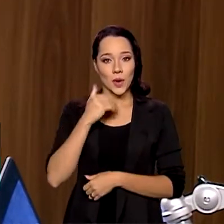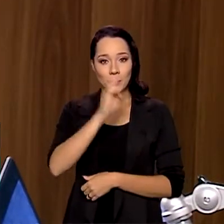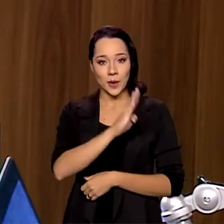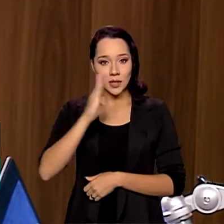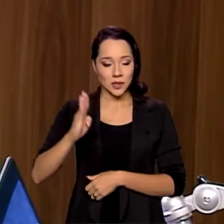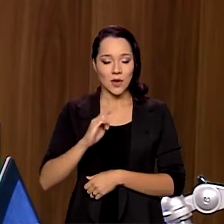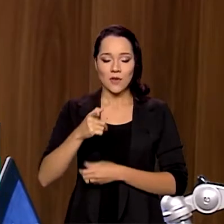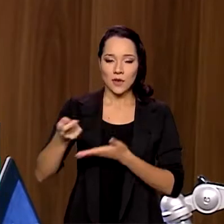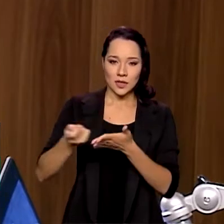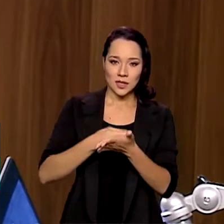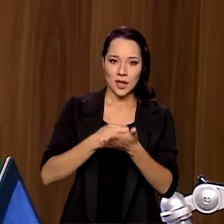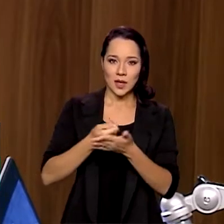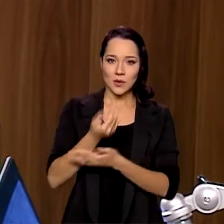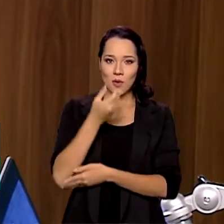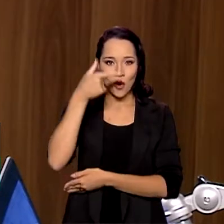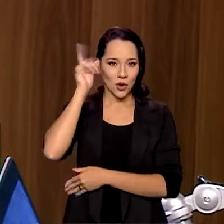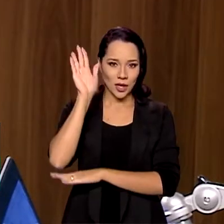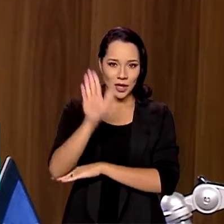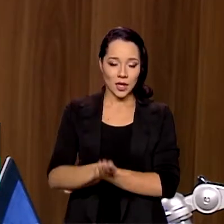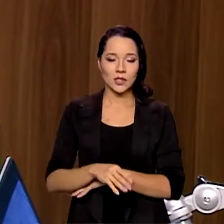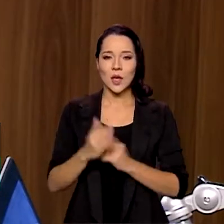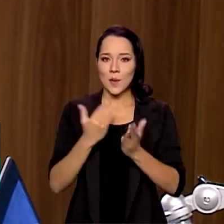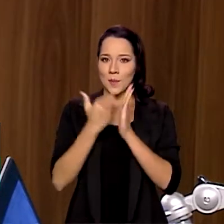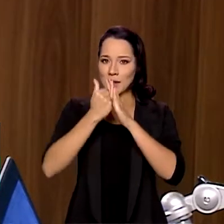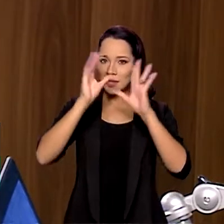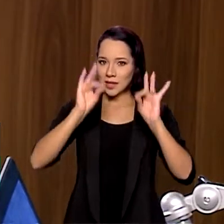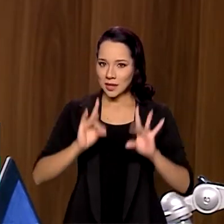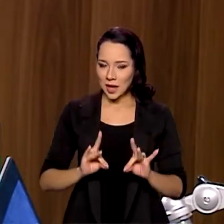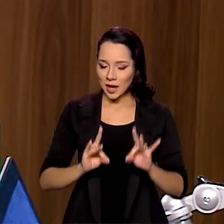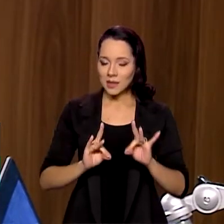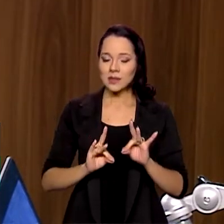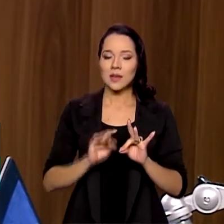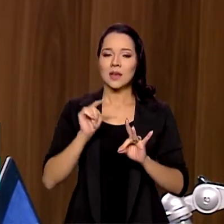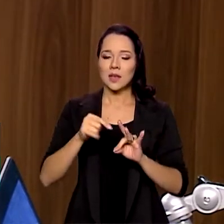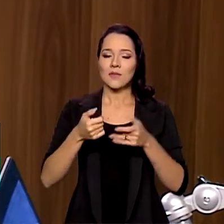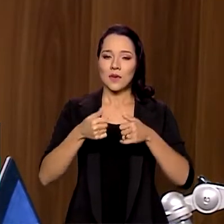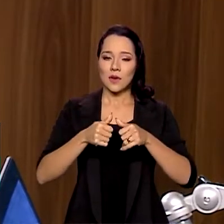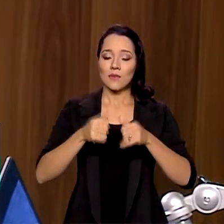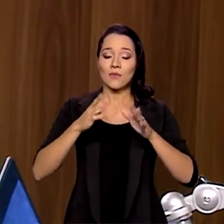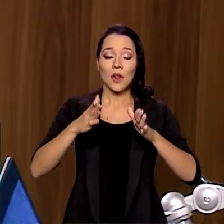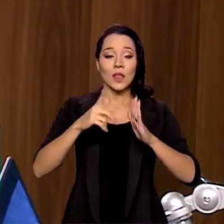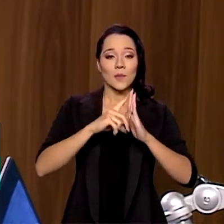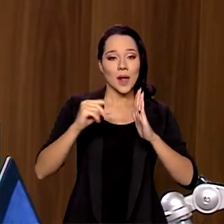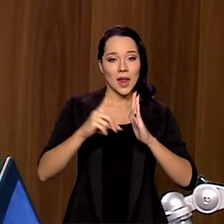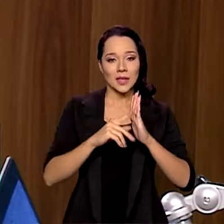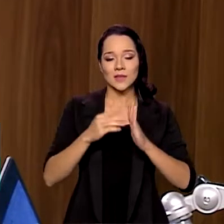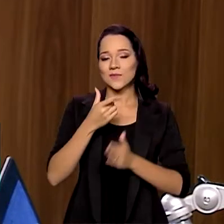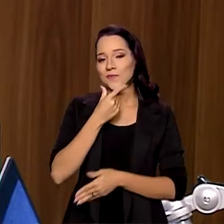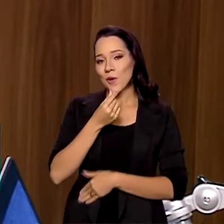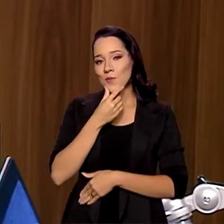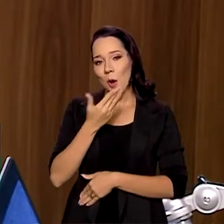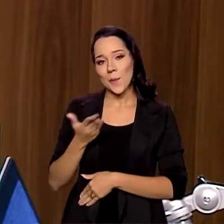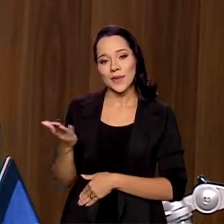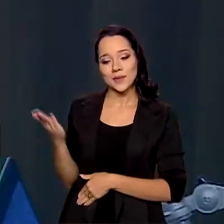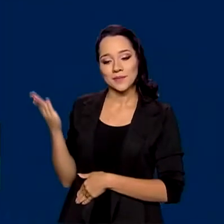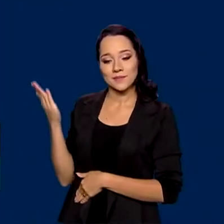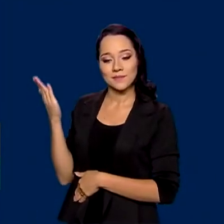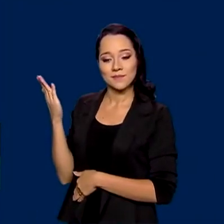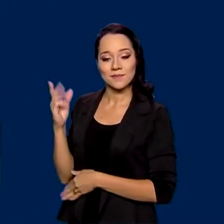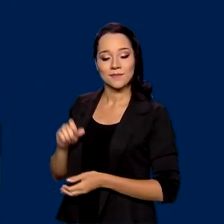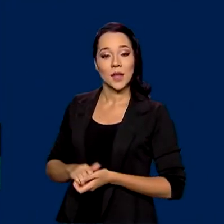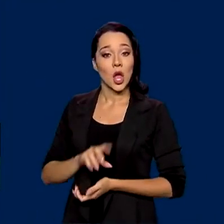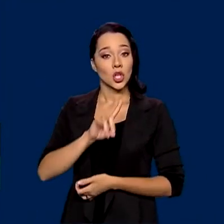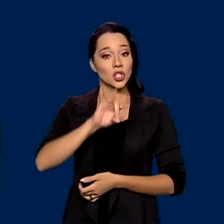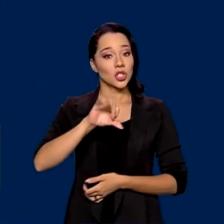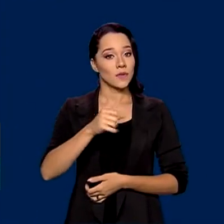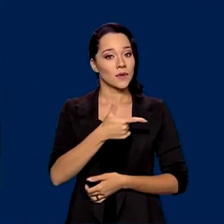foi assinado na tarde de ontem. Outros detalhes da cerimônia que foi realizada no Palácio do Planalto com Daniel Ito. O dia 28